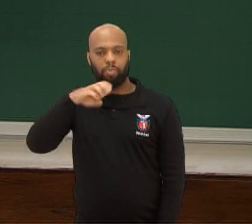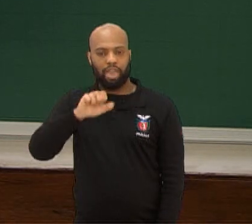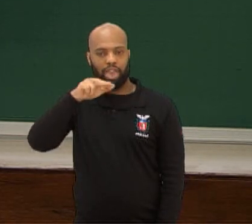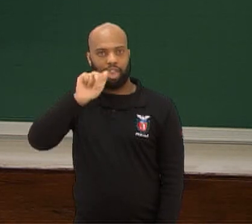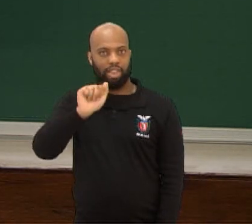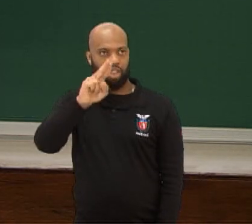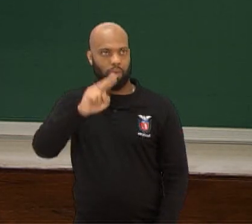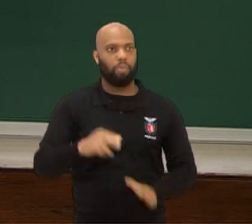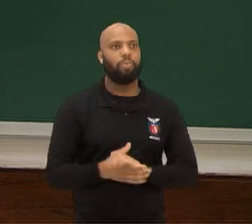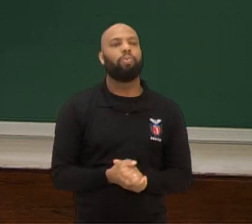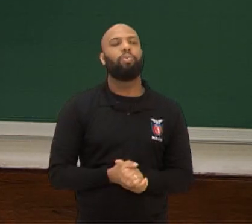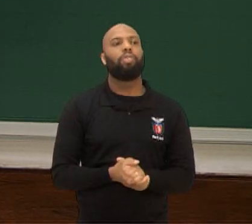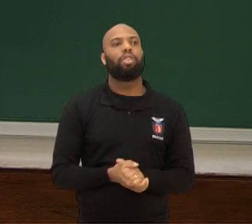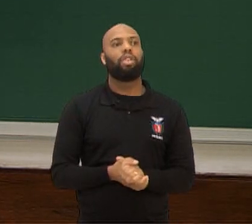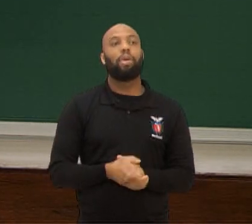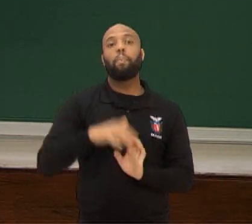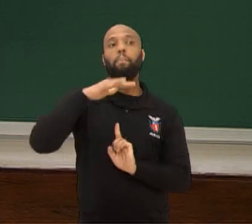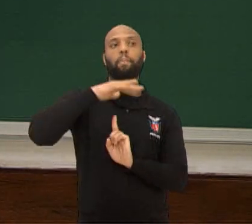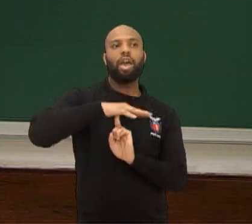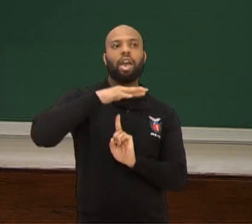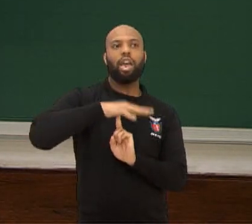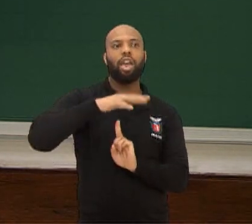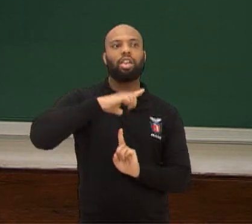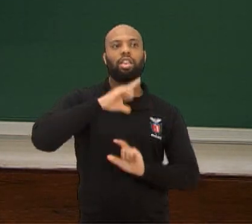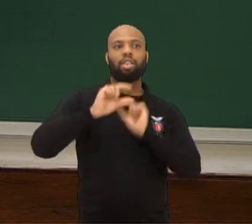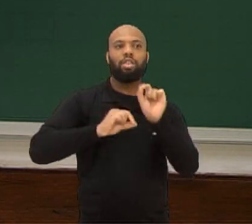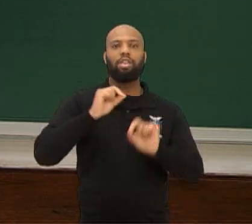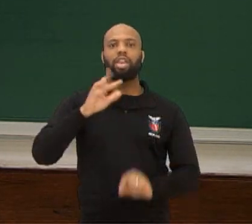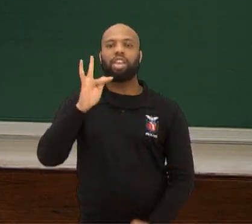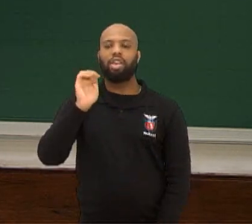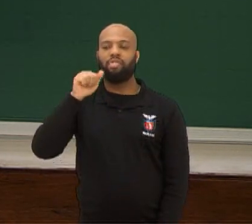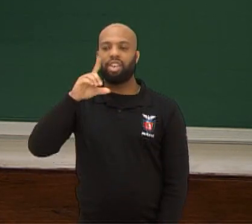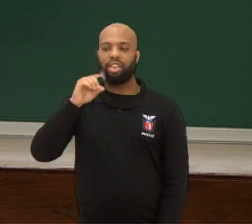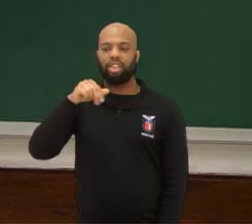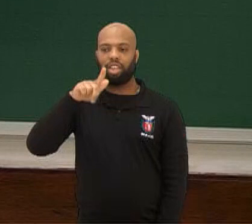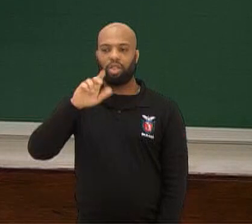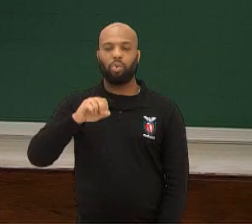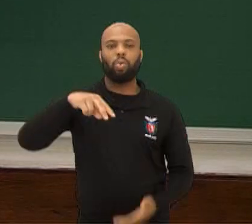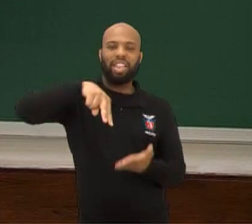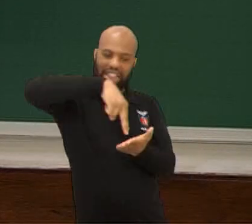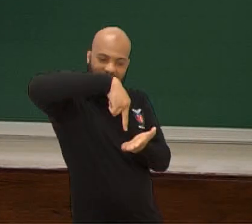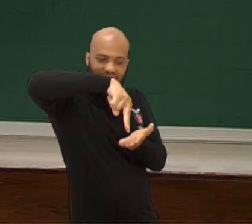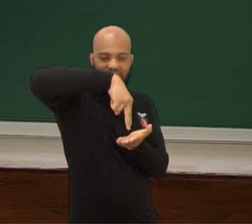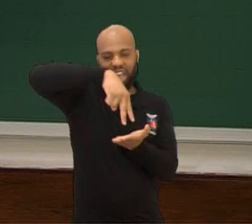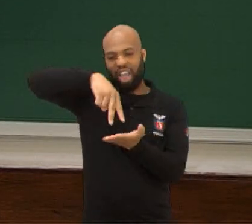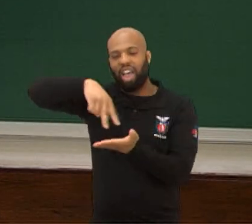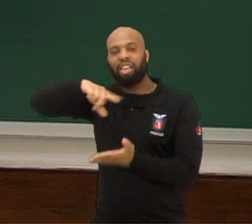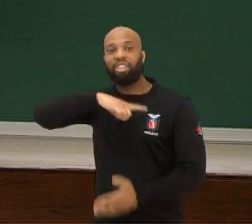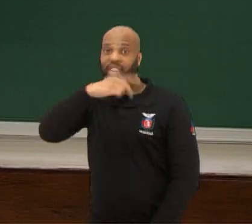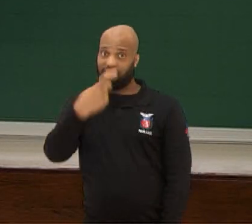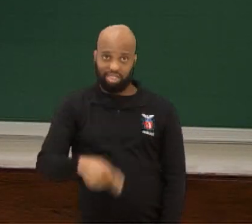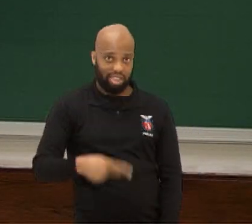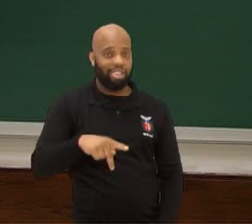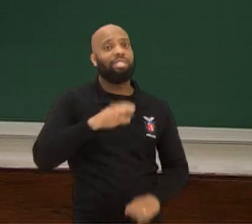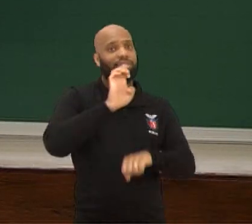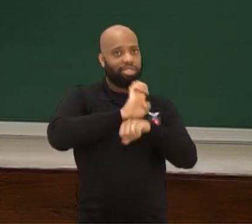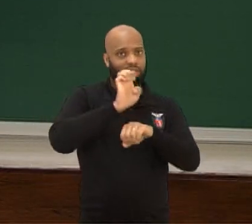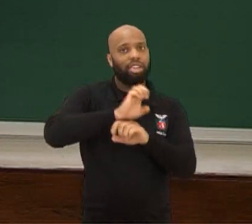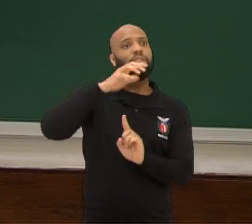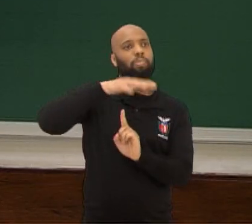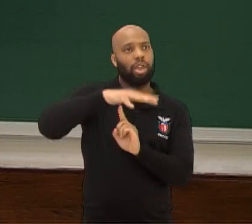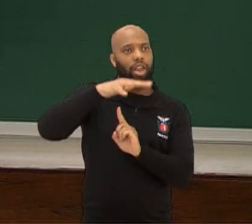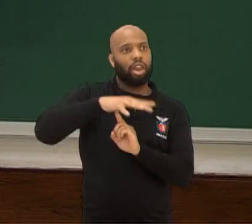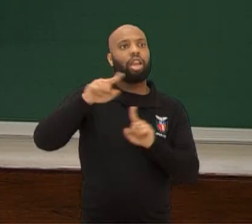seu país de origem. E no Paraná nós vamos ter o fandango, que é dança típica do nosso estado, né?